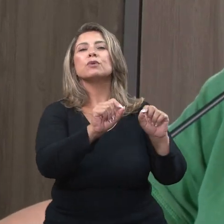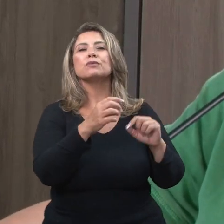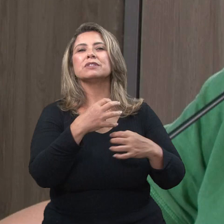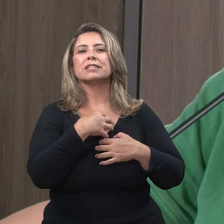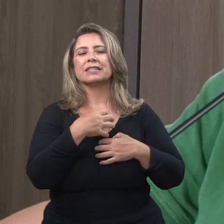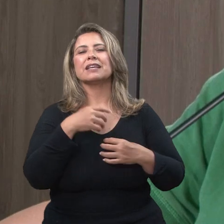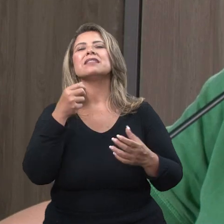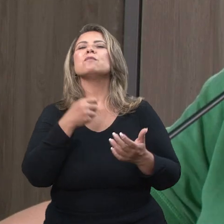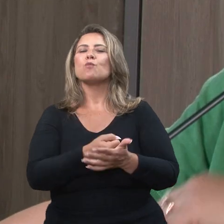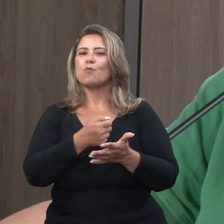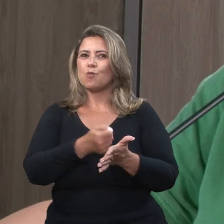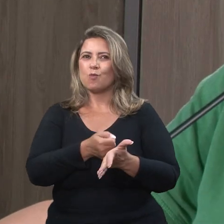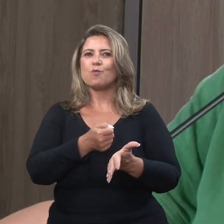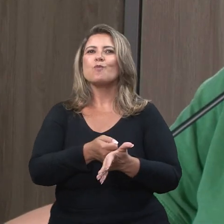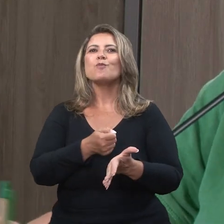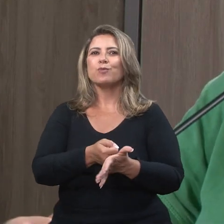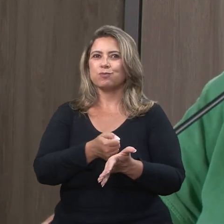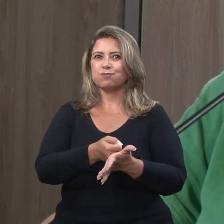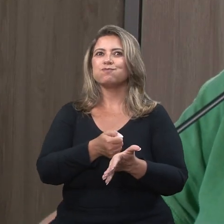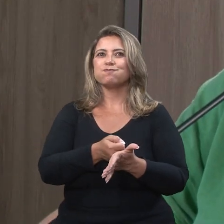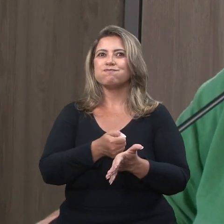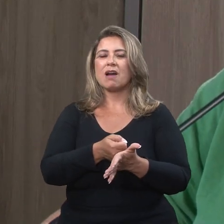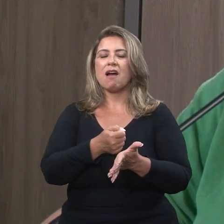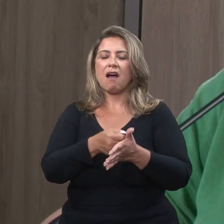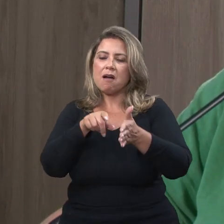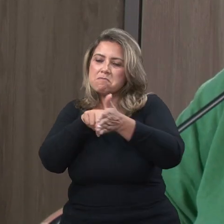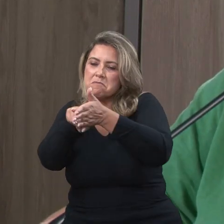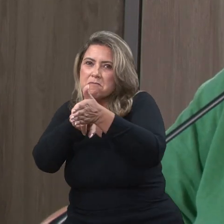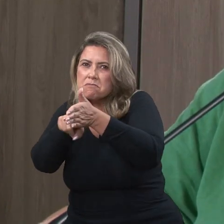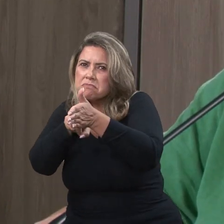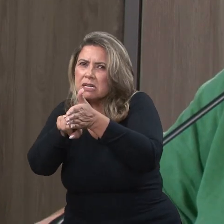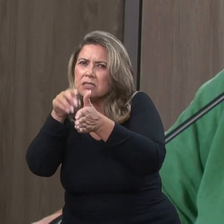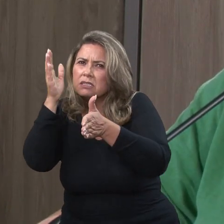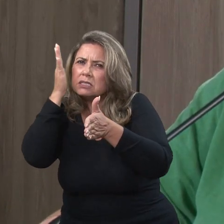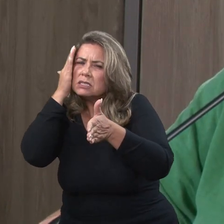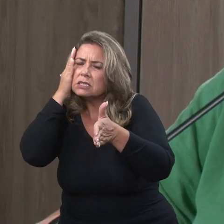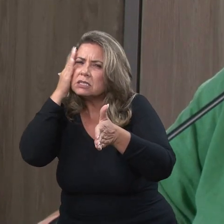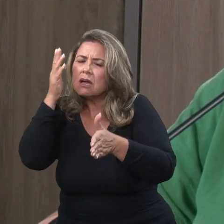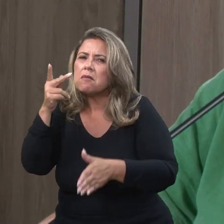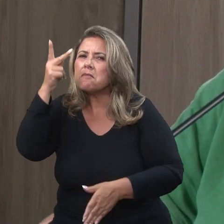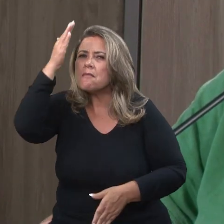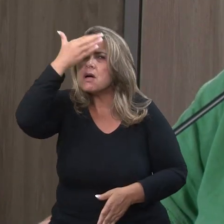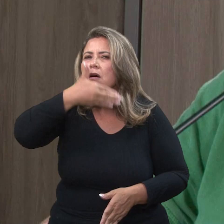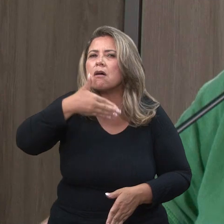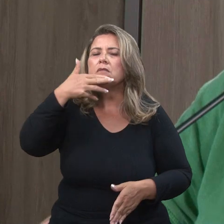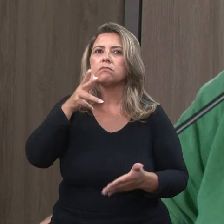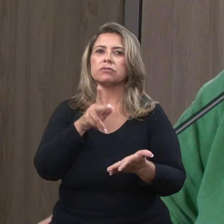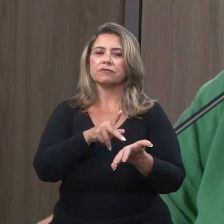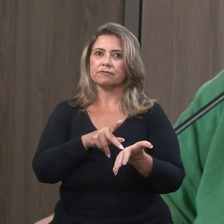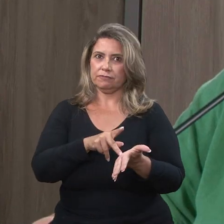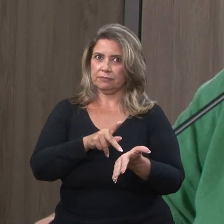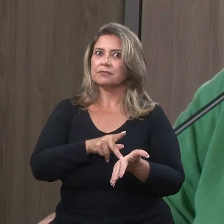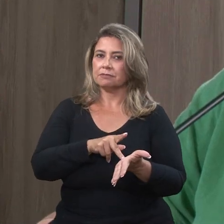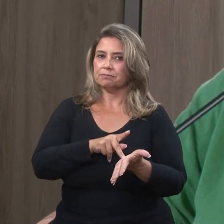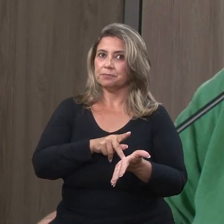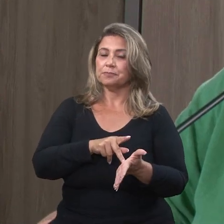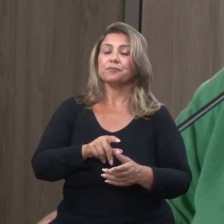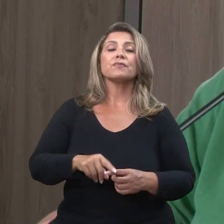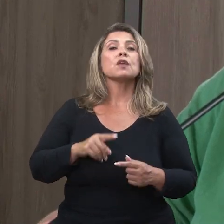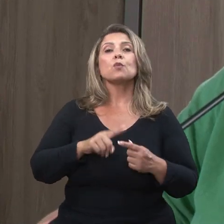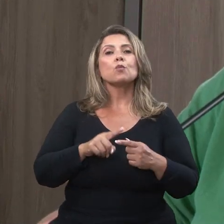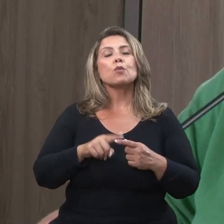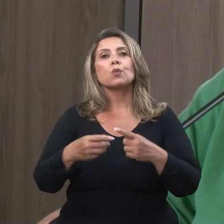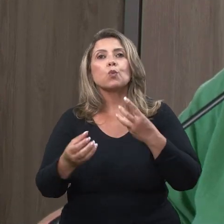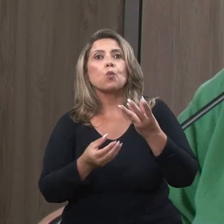um dever legal de apurar essa situação. Então, como você bem colocou, por meio